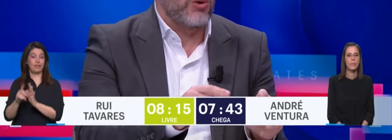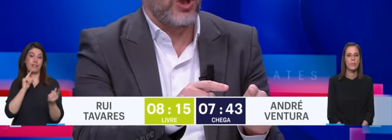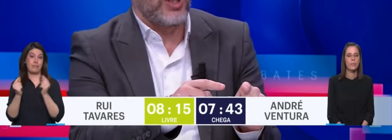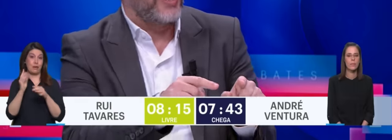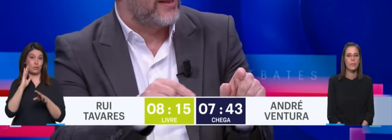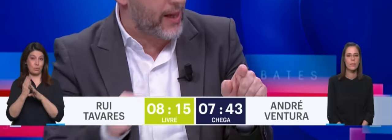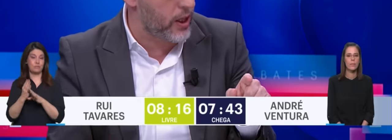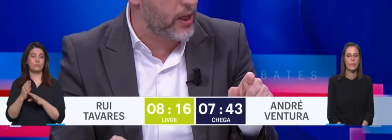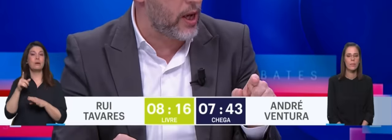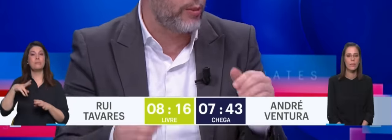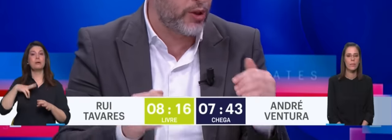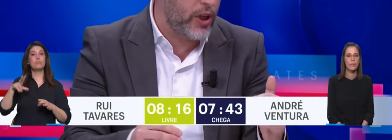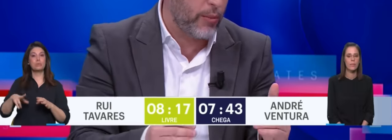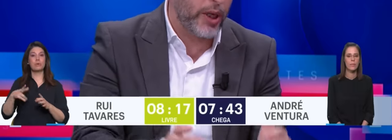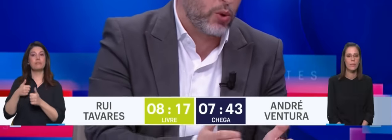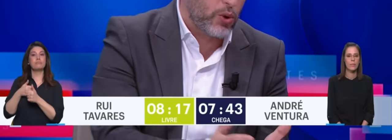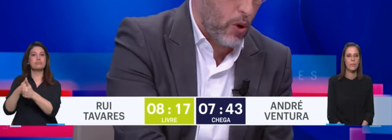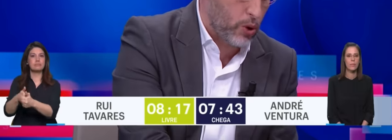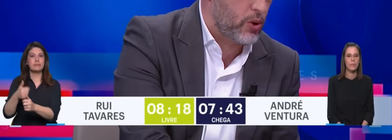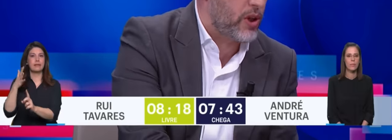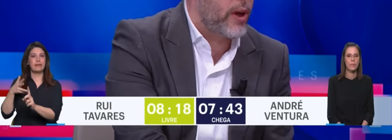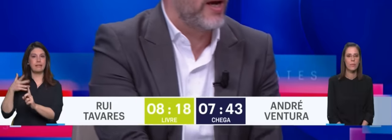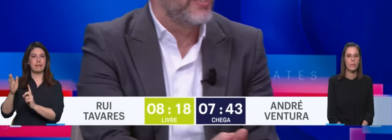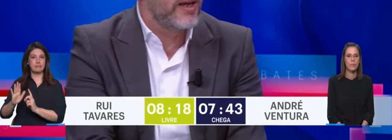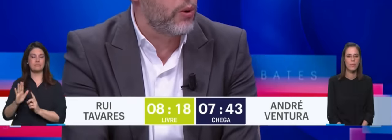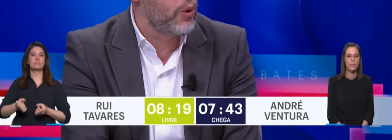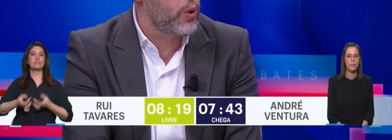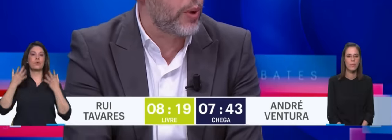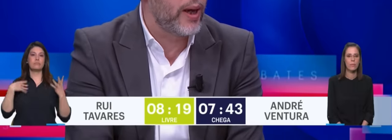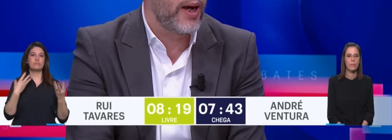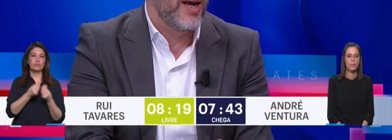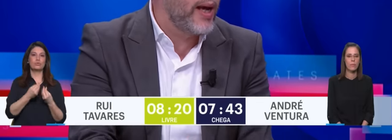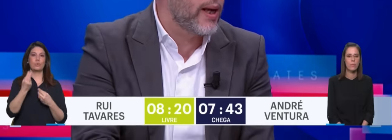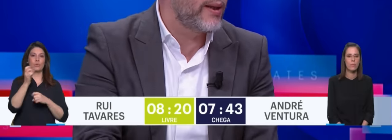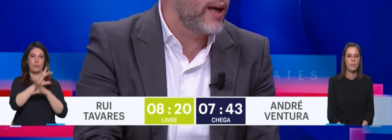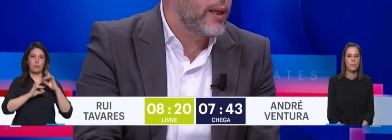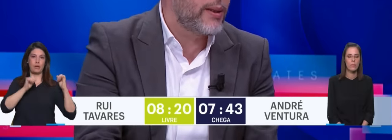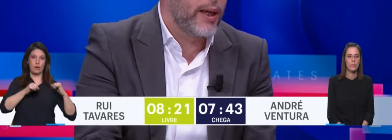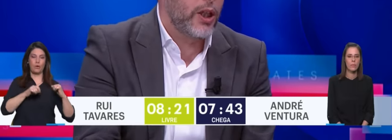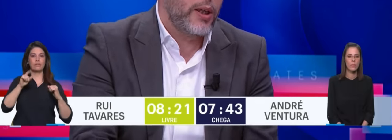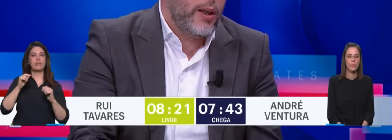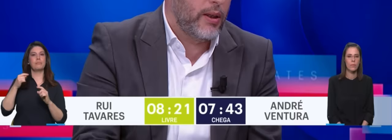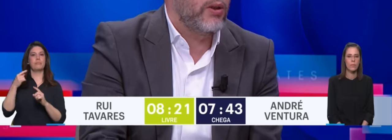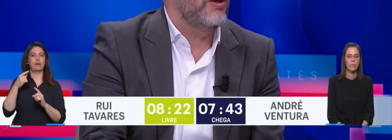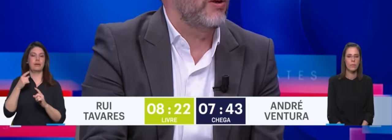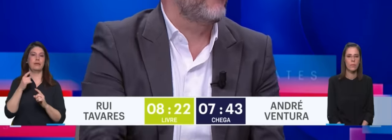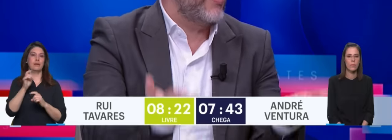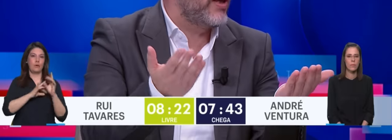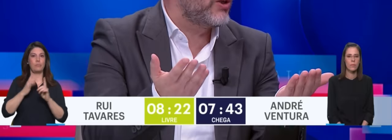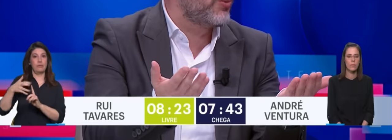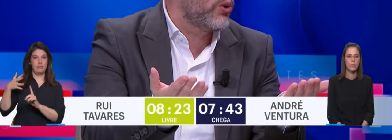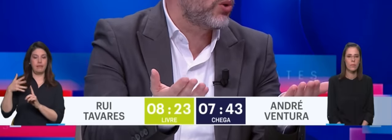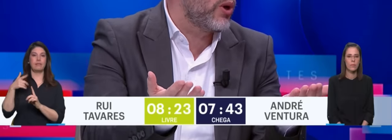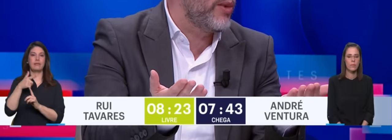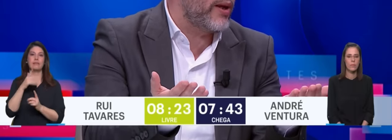Portugal não esteja a ir atrás da Irlanda Mas finalmente com os acordos da ocde e da União Europeia a Irlanda seja eh levada